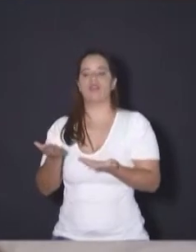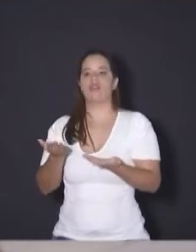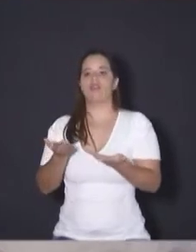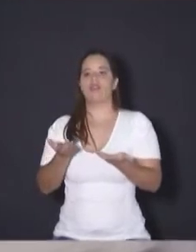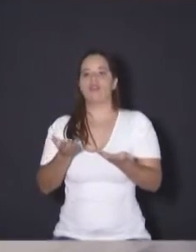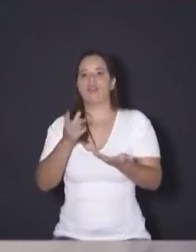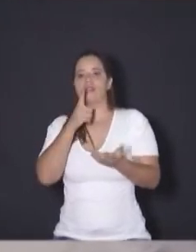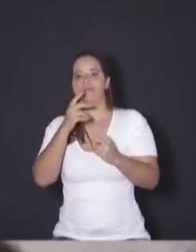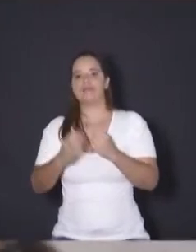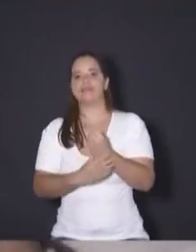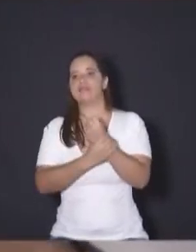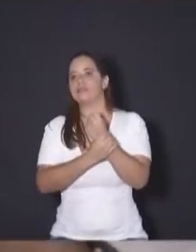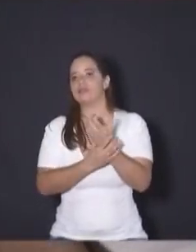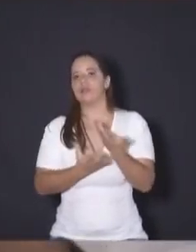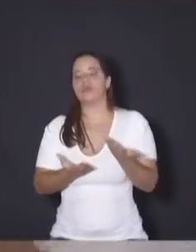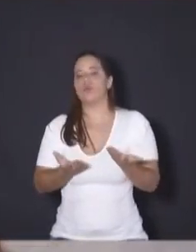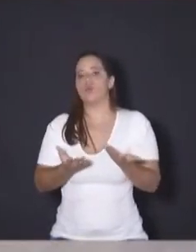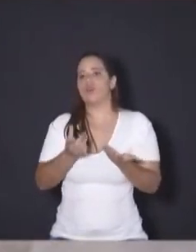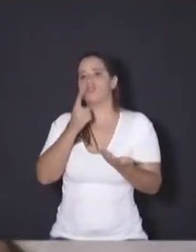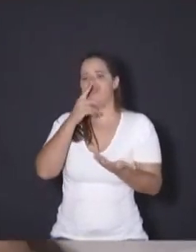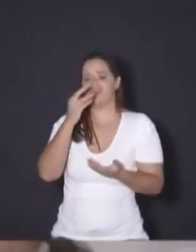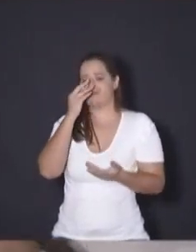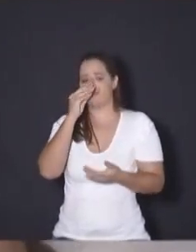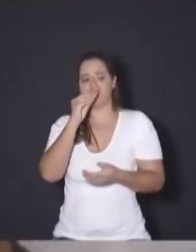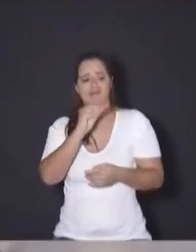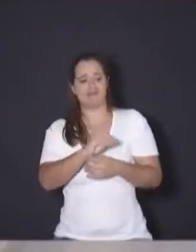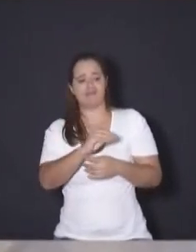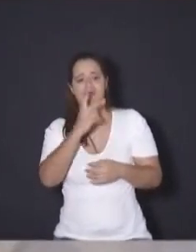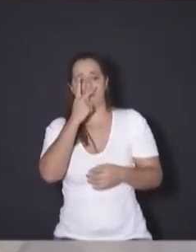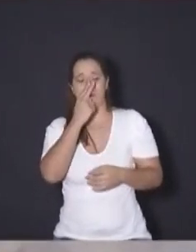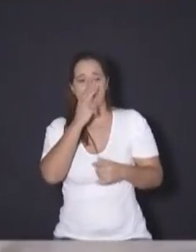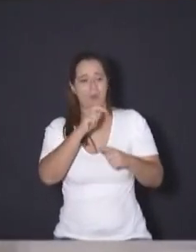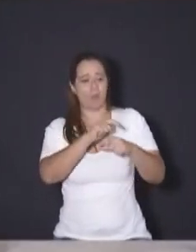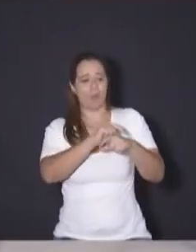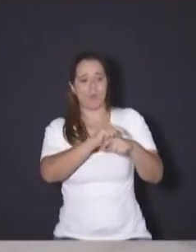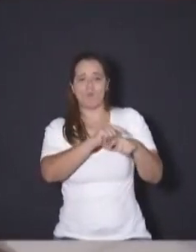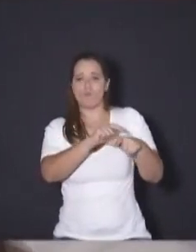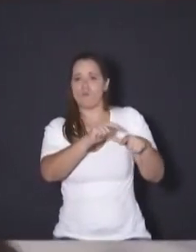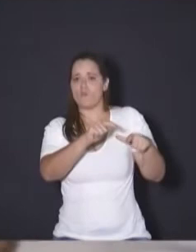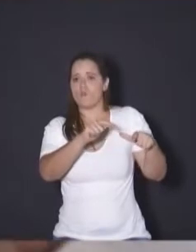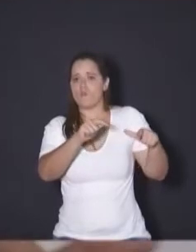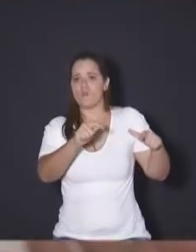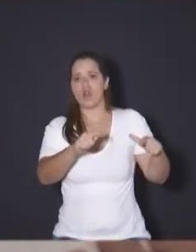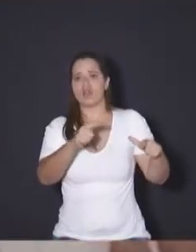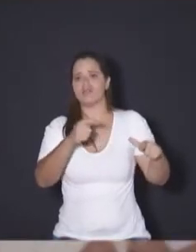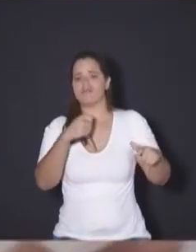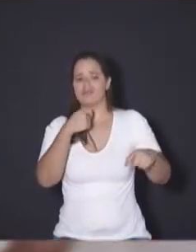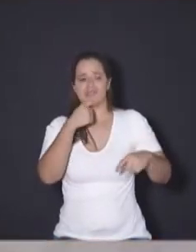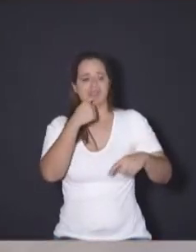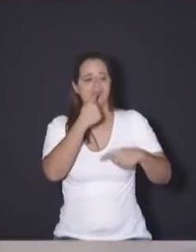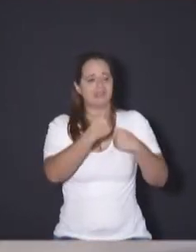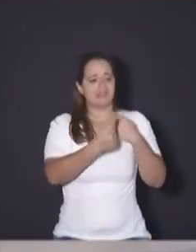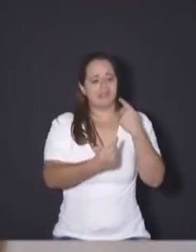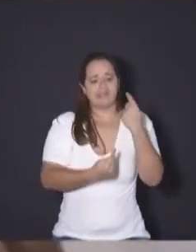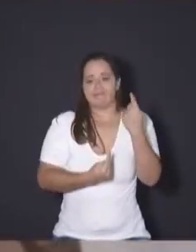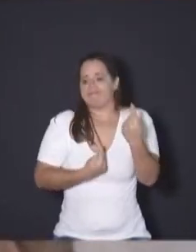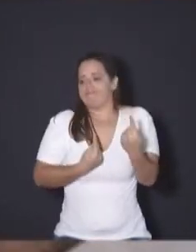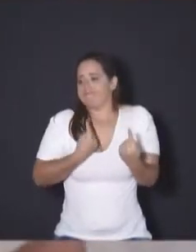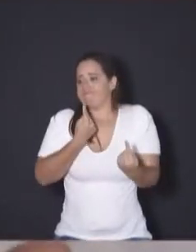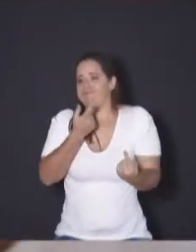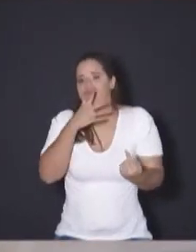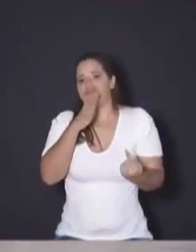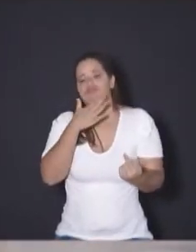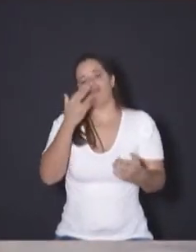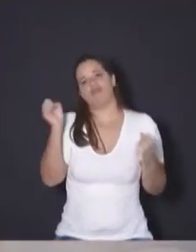segurança e tal aquilo ali vai virar uma ilha que vai pouco a pouco vai vai